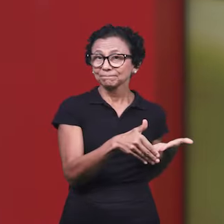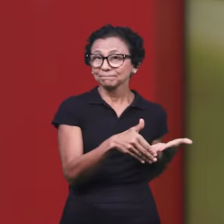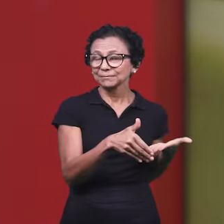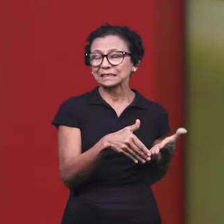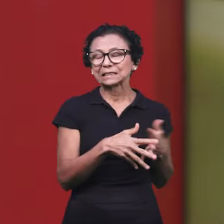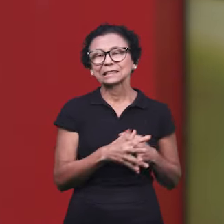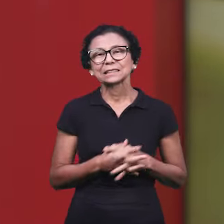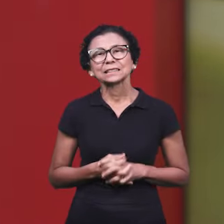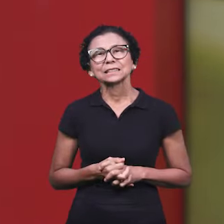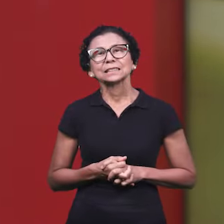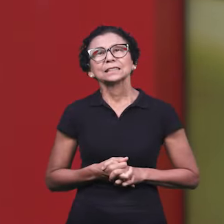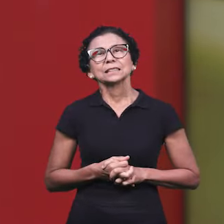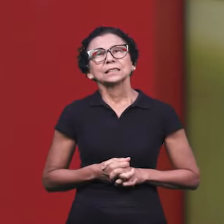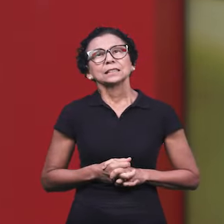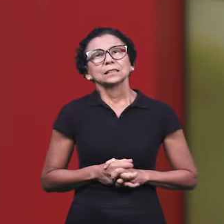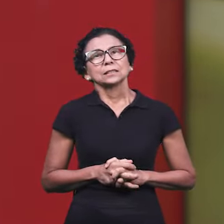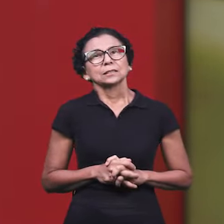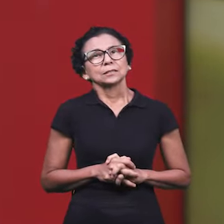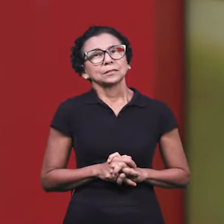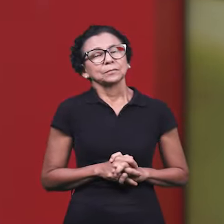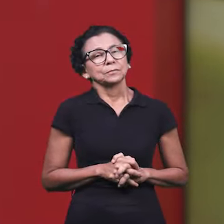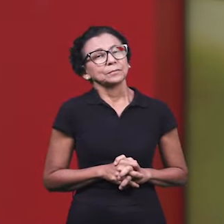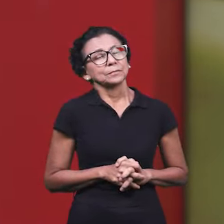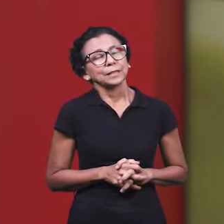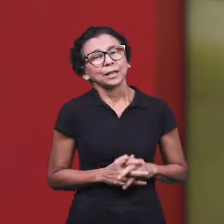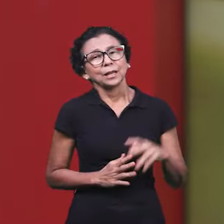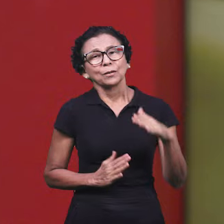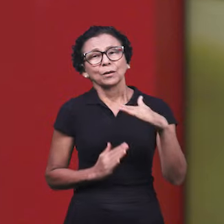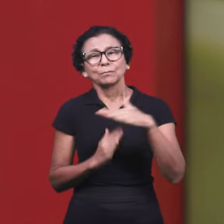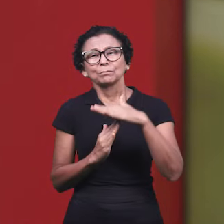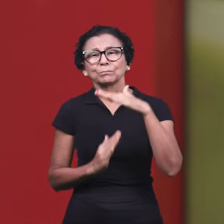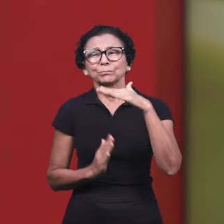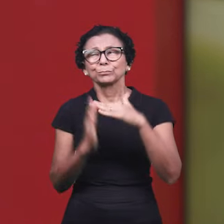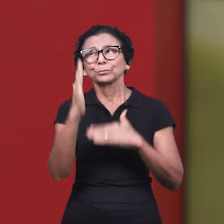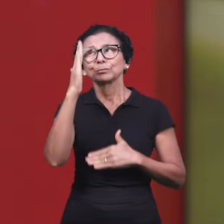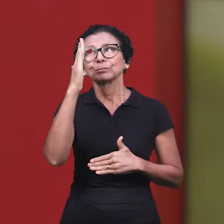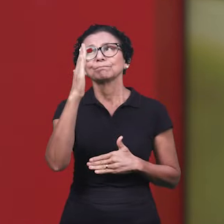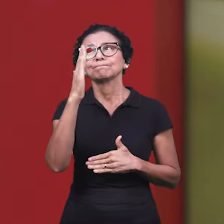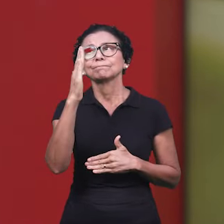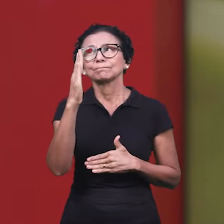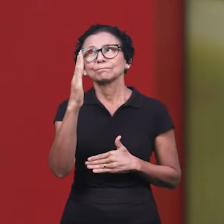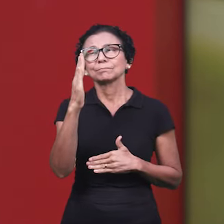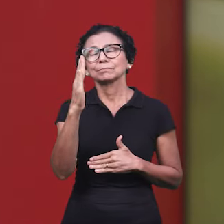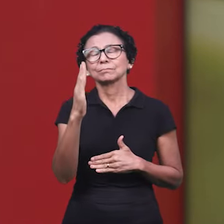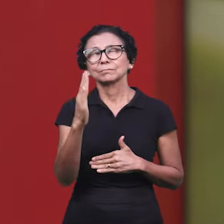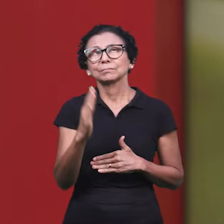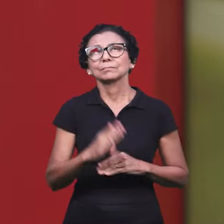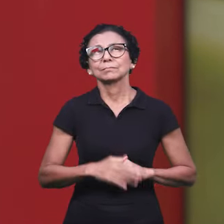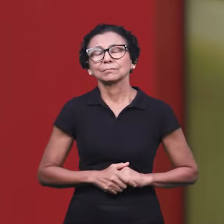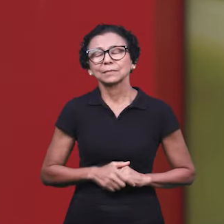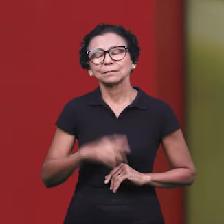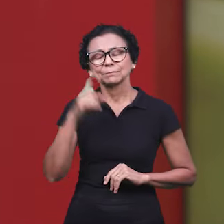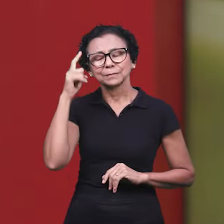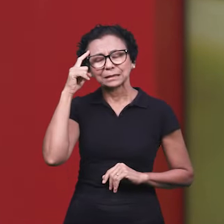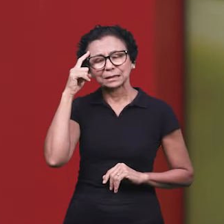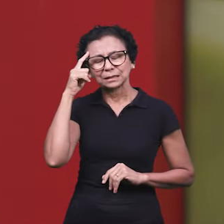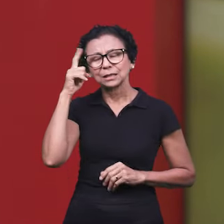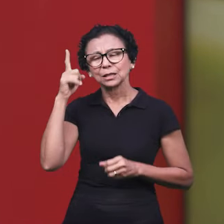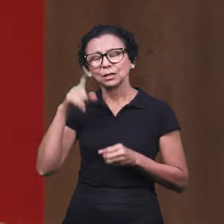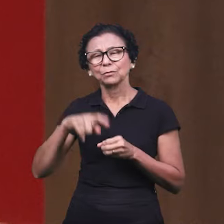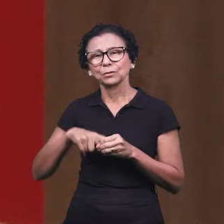longe porque eu rompi os limites eu posso voltar e reconciliar com o pai